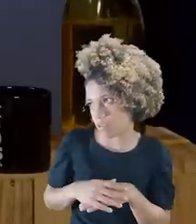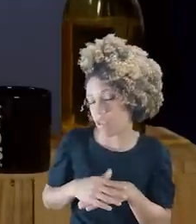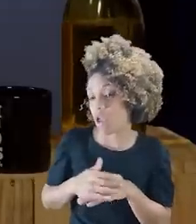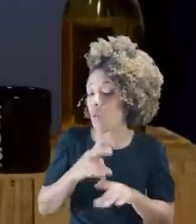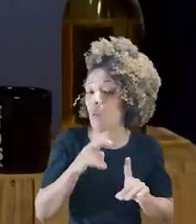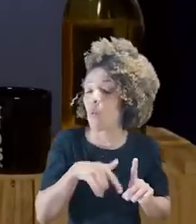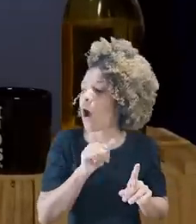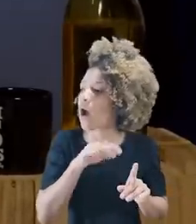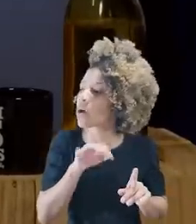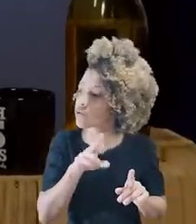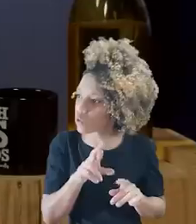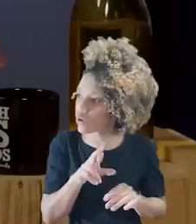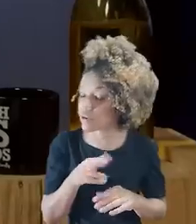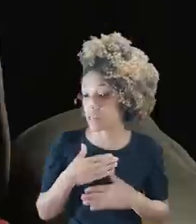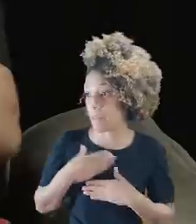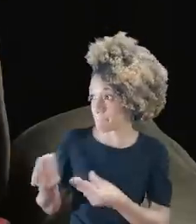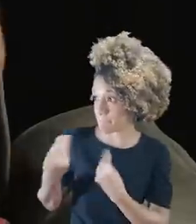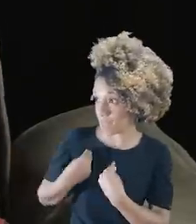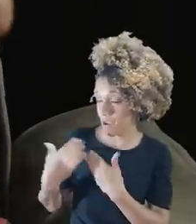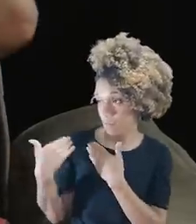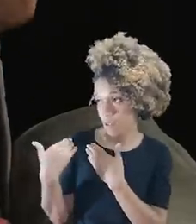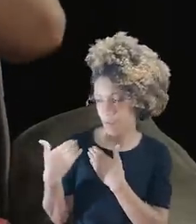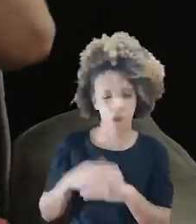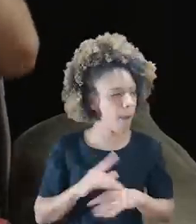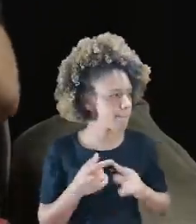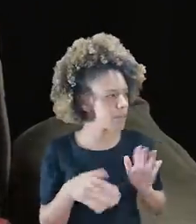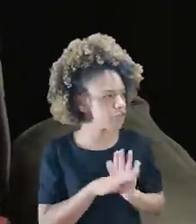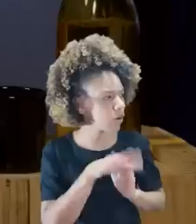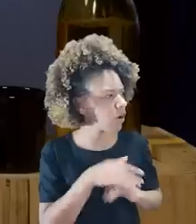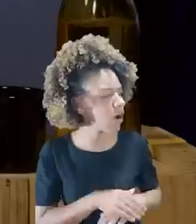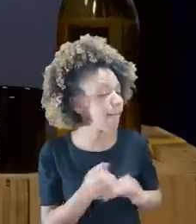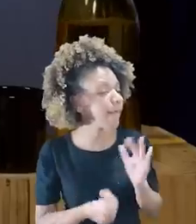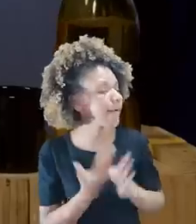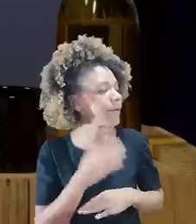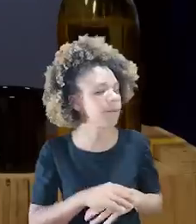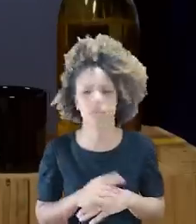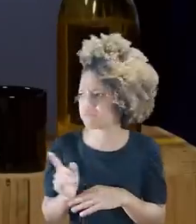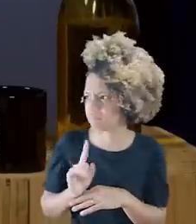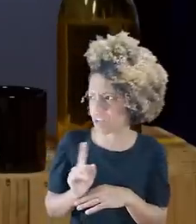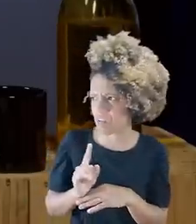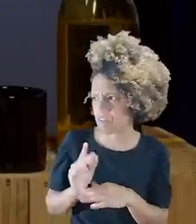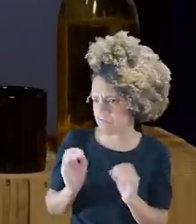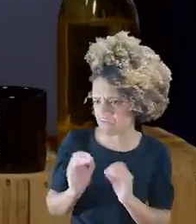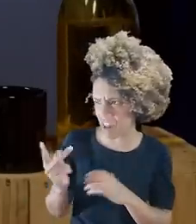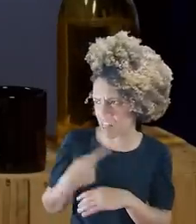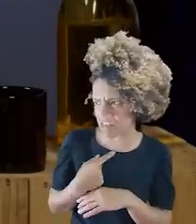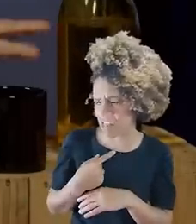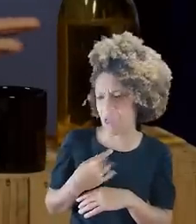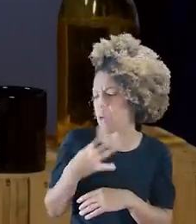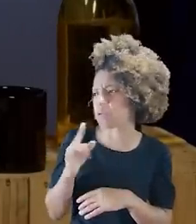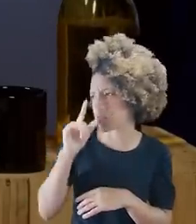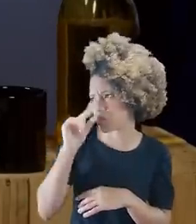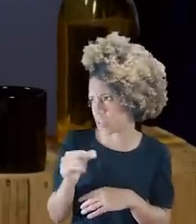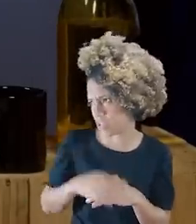foi a a produção né não foi a produção que você tava ali nos Bastidores e tal não a produção que falou fica à vontade para você fazer o que